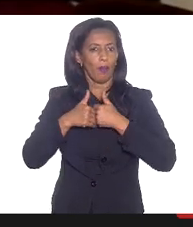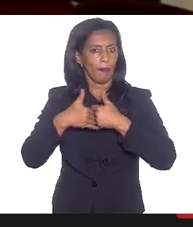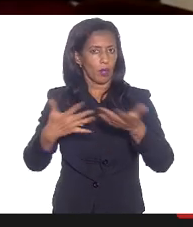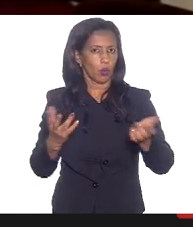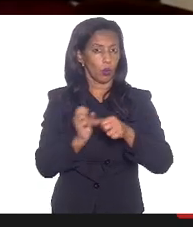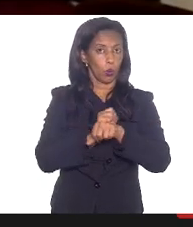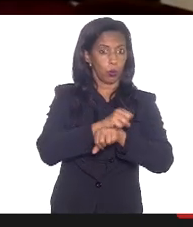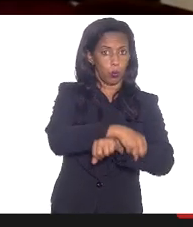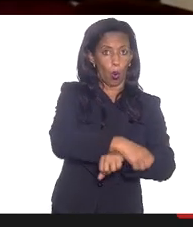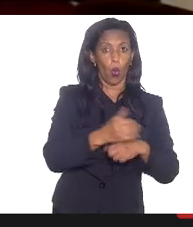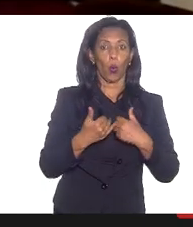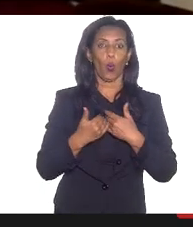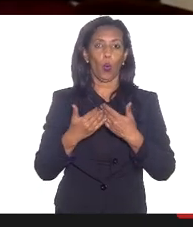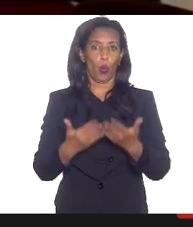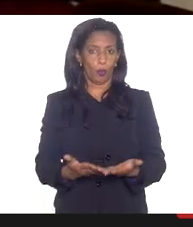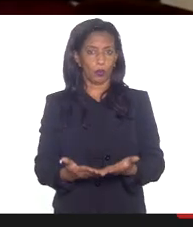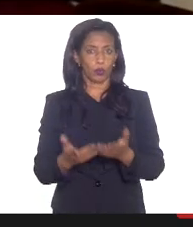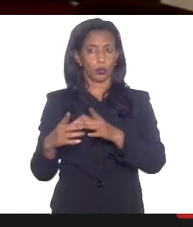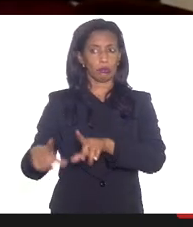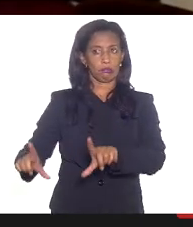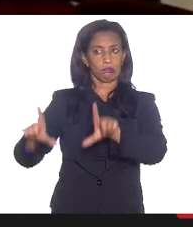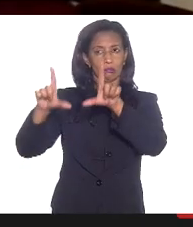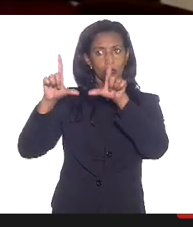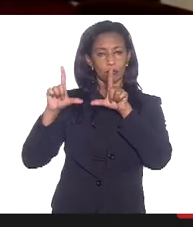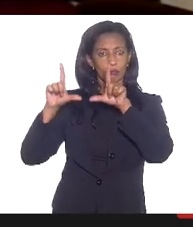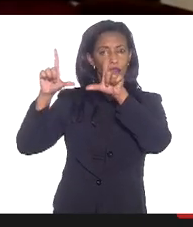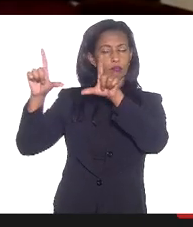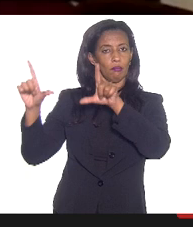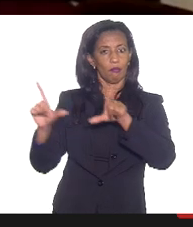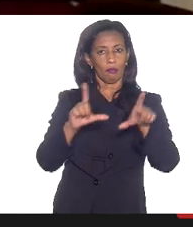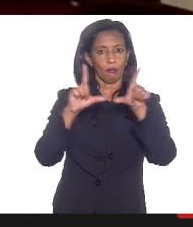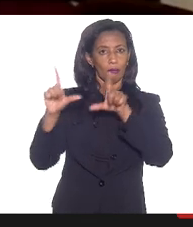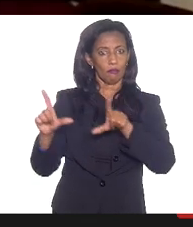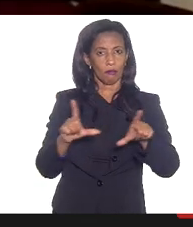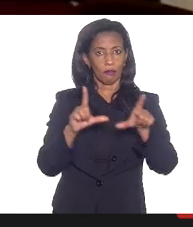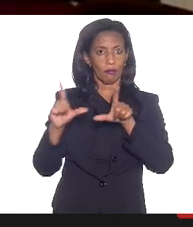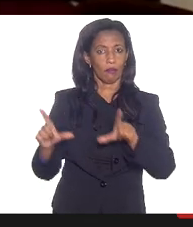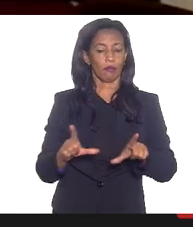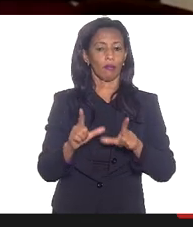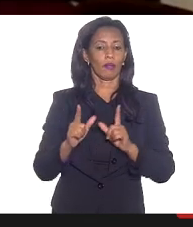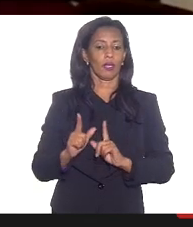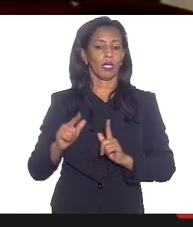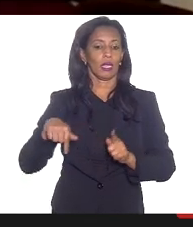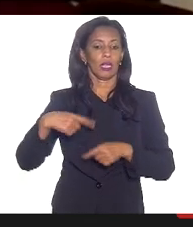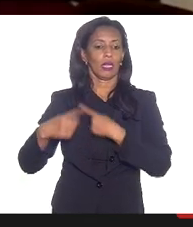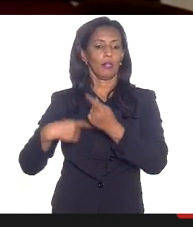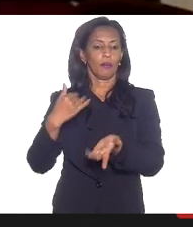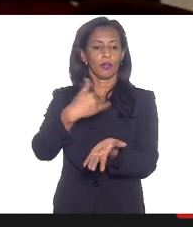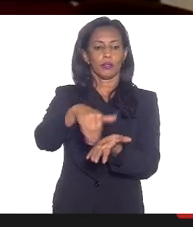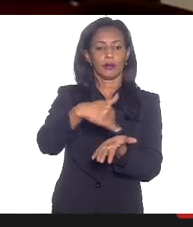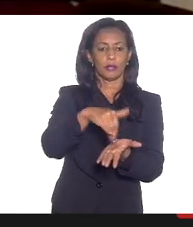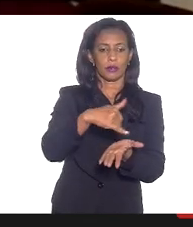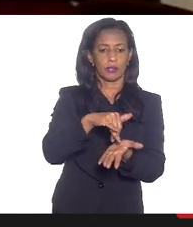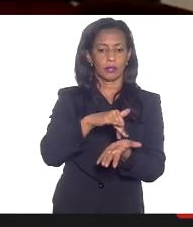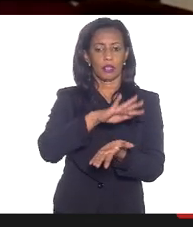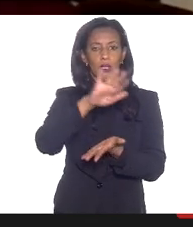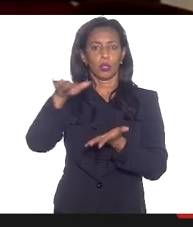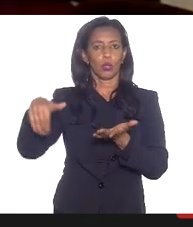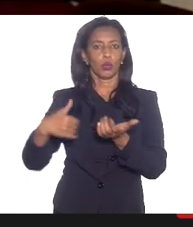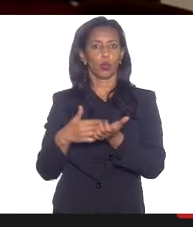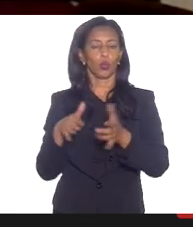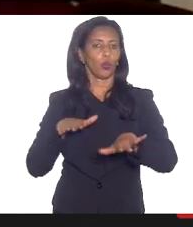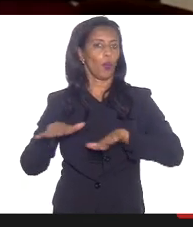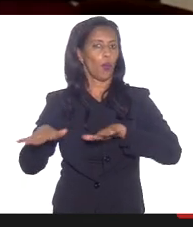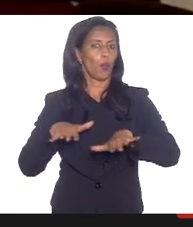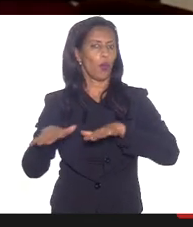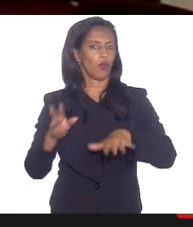né, que começou primeiro com uma apresentação do MEC, e depois veio uma apresentação da secretaria explicando sobre todo o movimento do